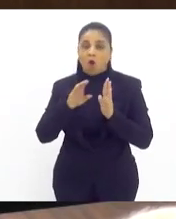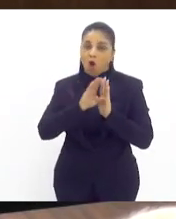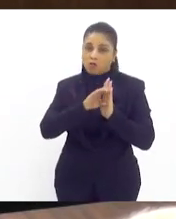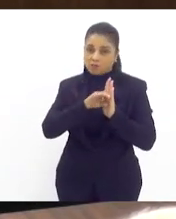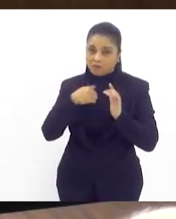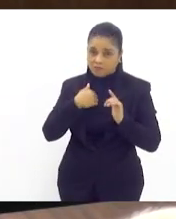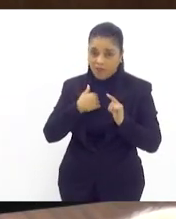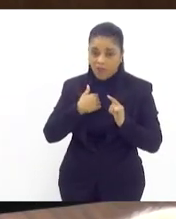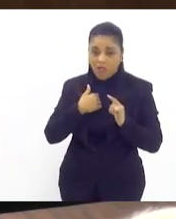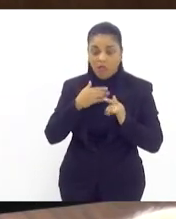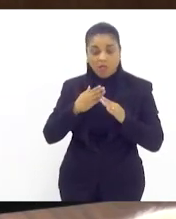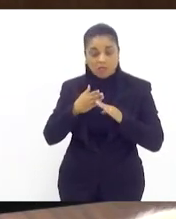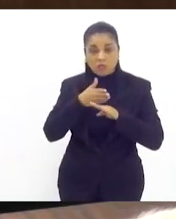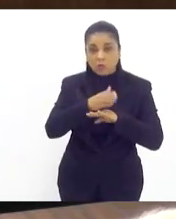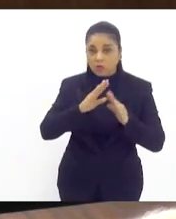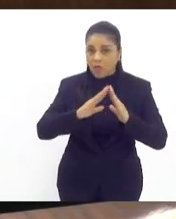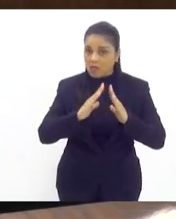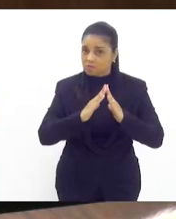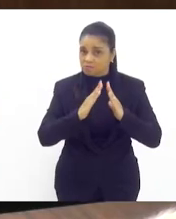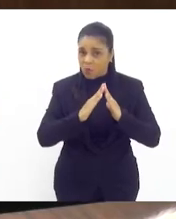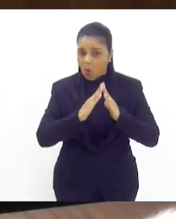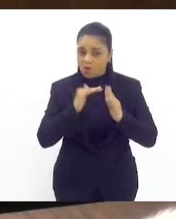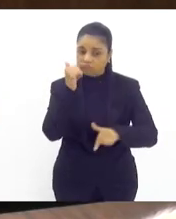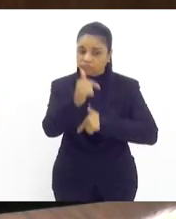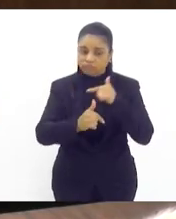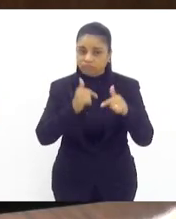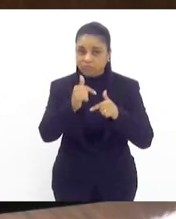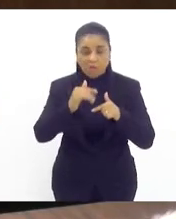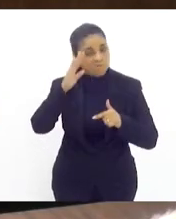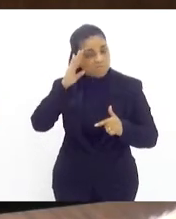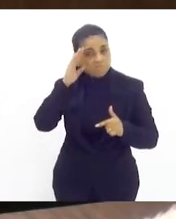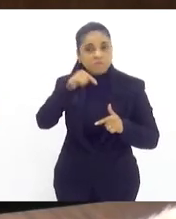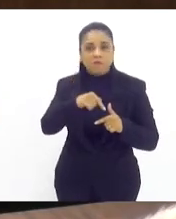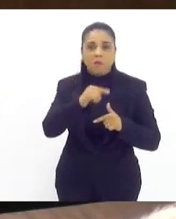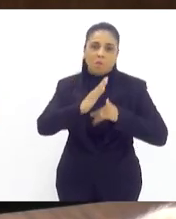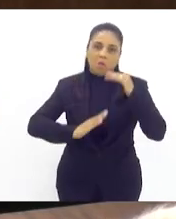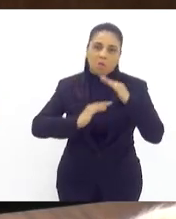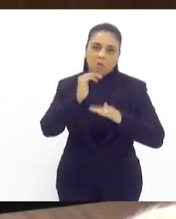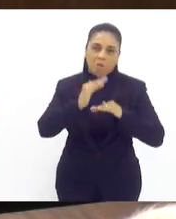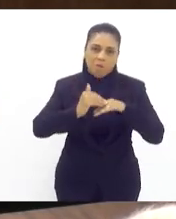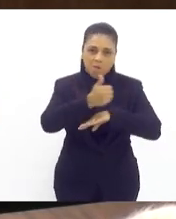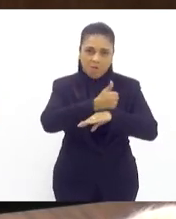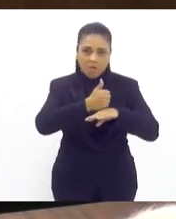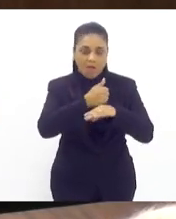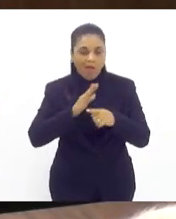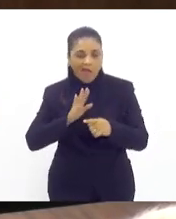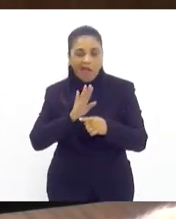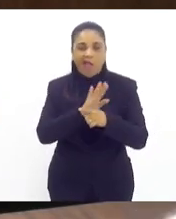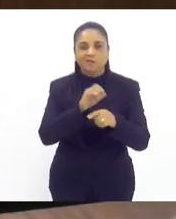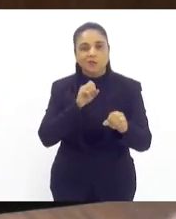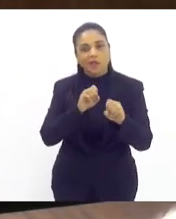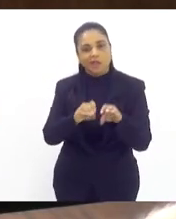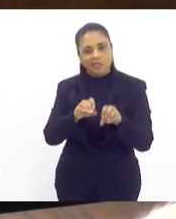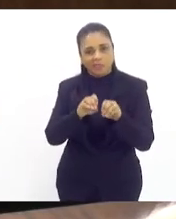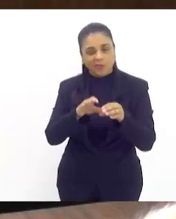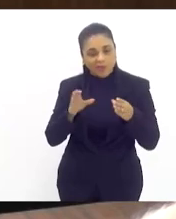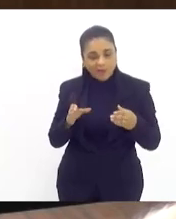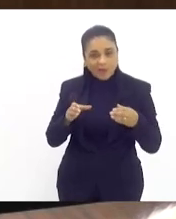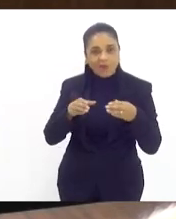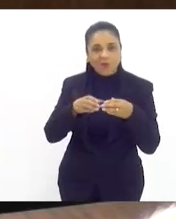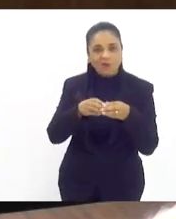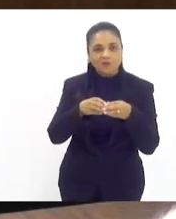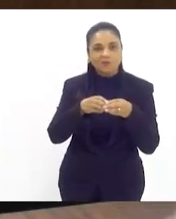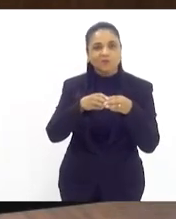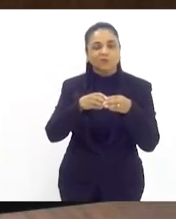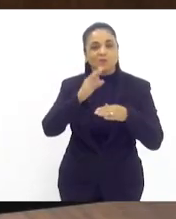da escola está exercendo ali uma função primordial que é educar e ajudar que o conjunto de profissionais de